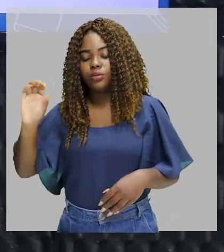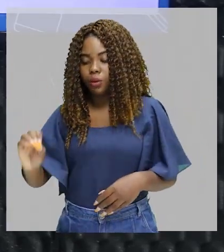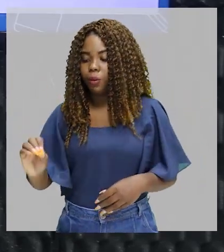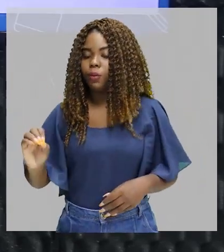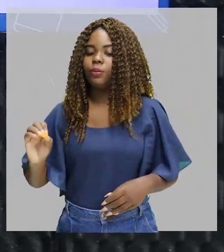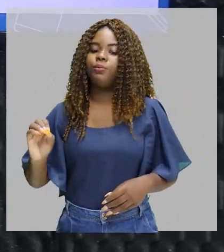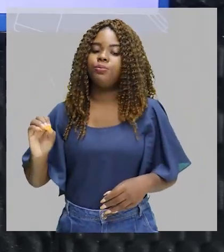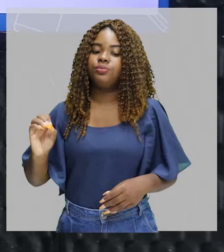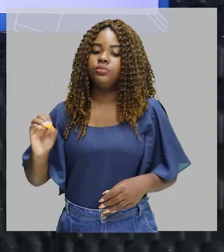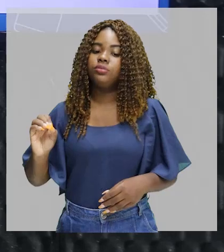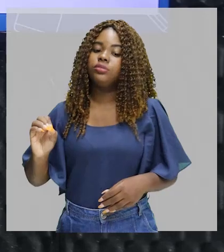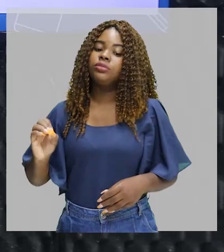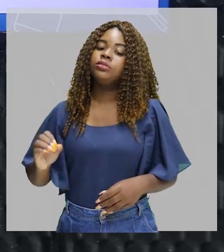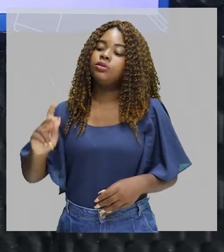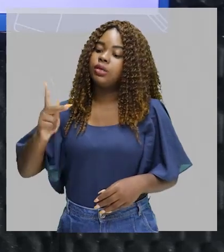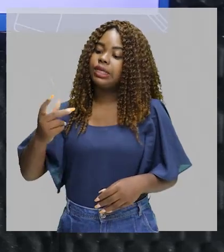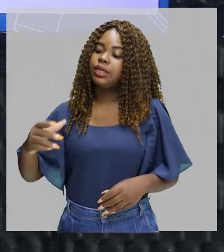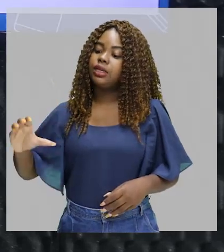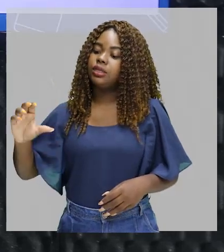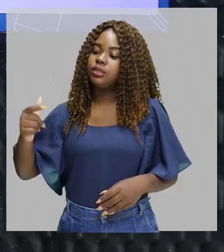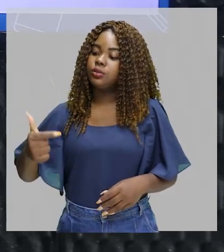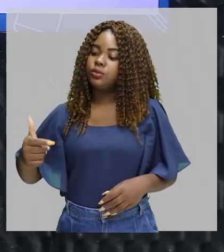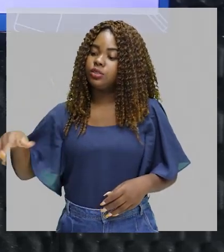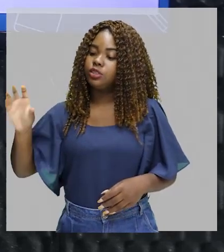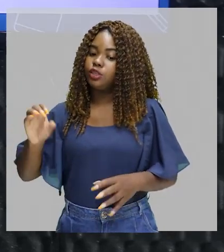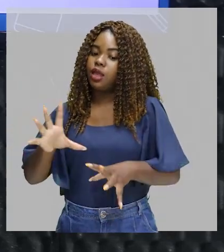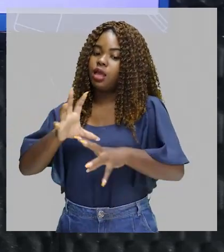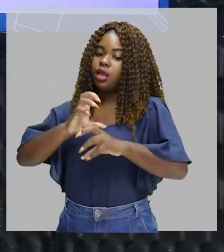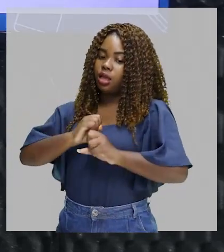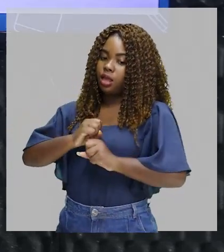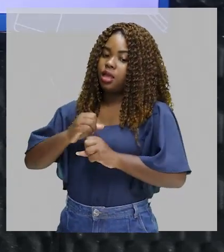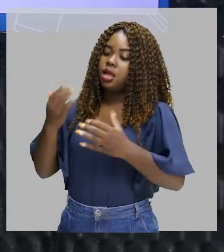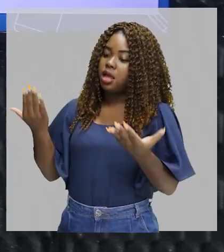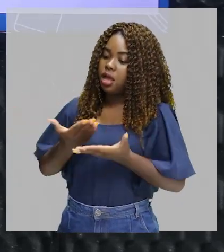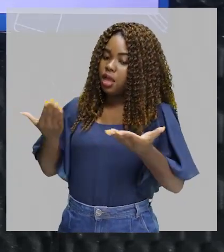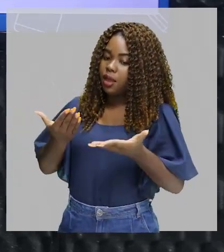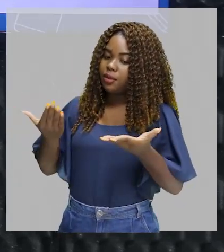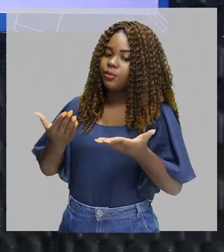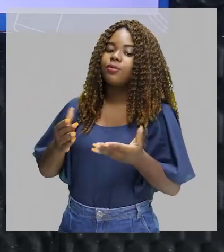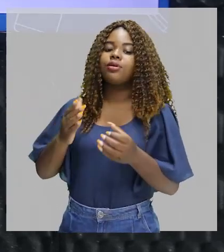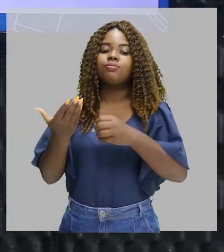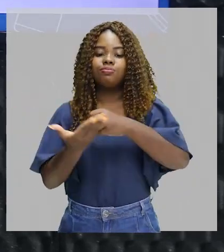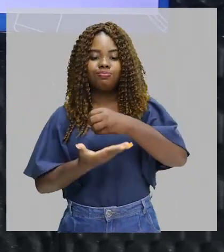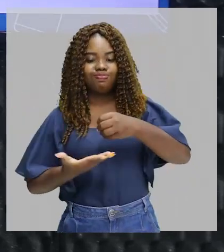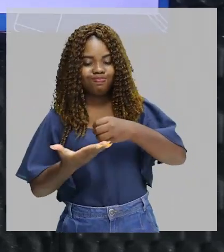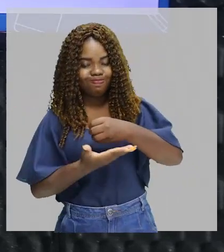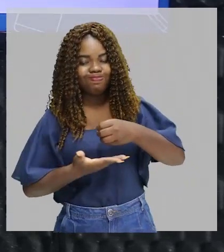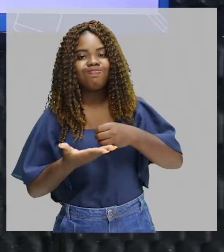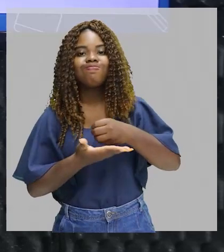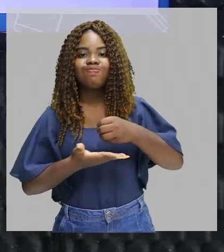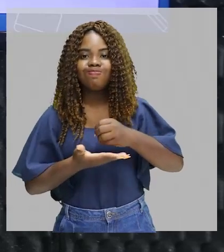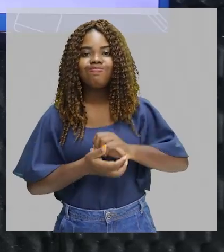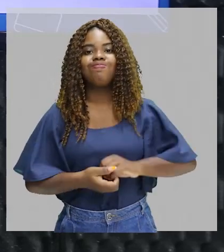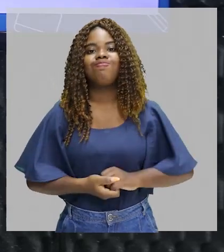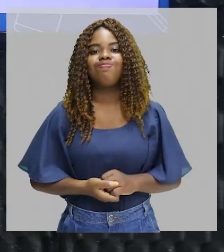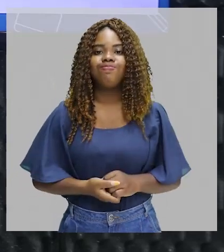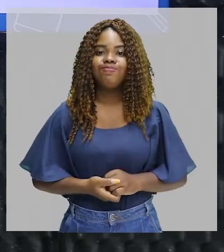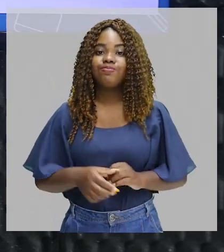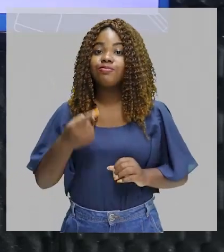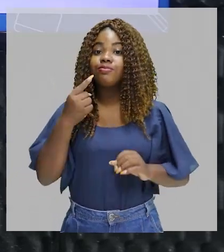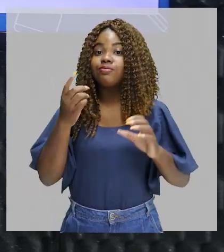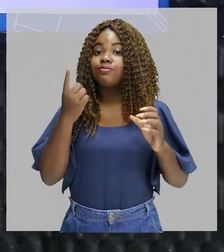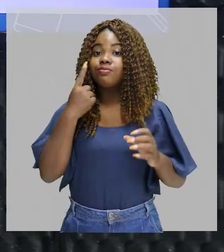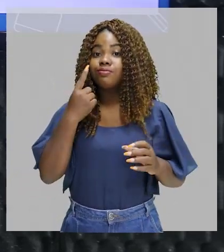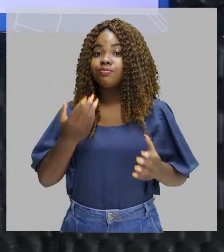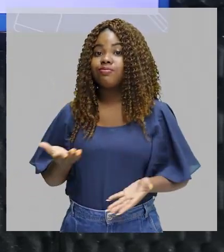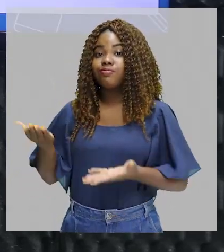está recebendo. Como a água está recebendo, agora a água funciona como base. Uau! Sim, sim.